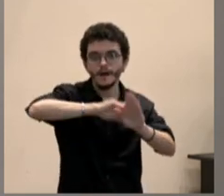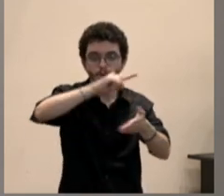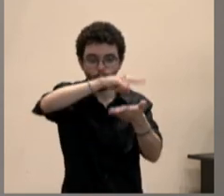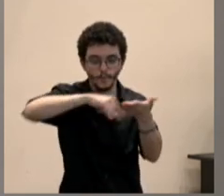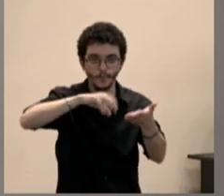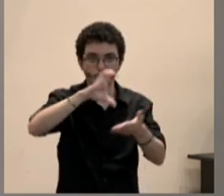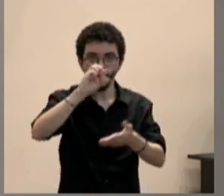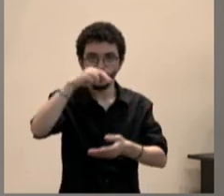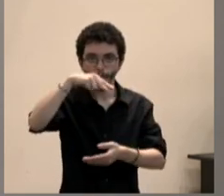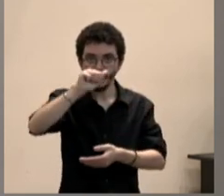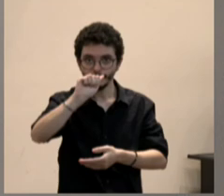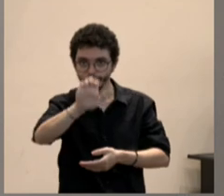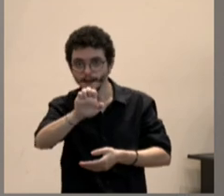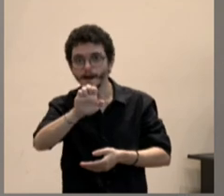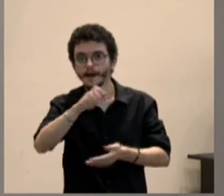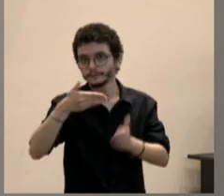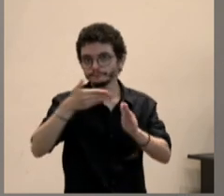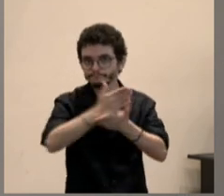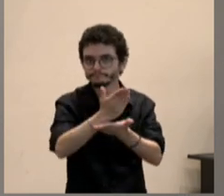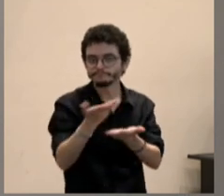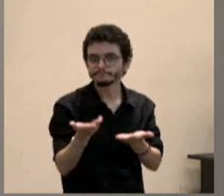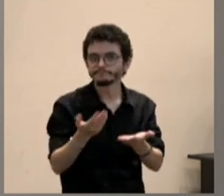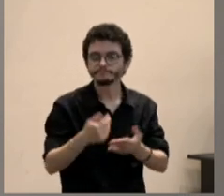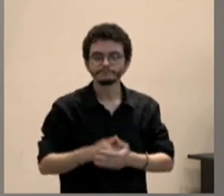CONAI, aprovado